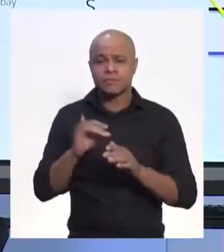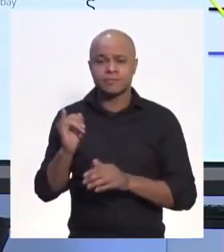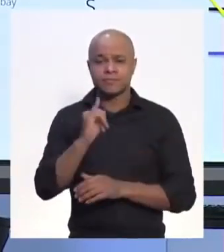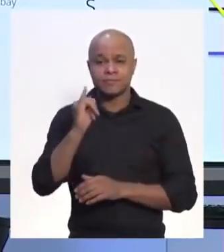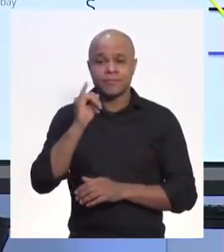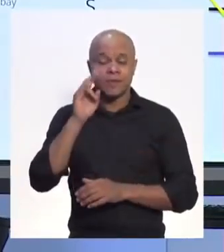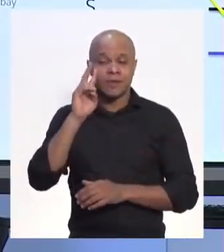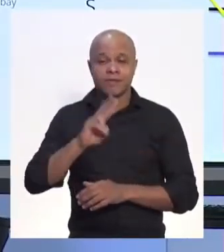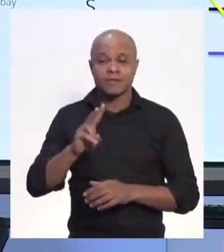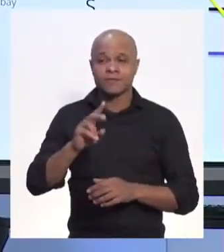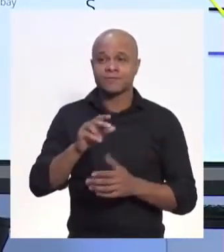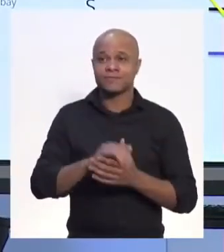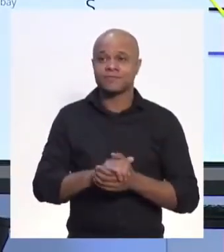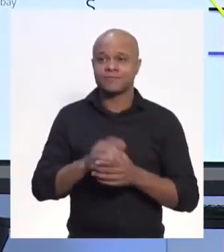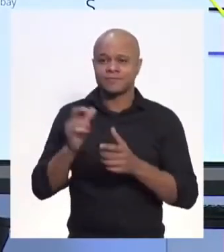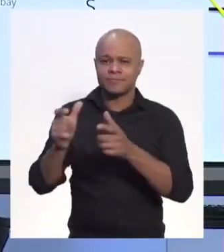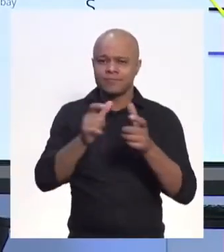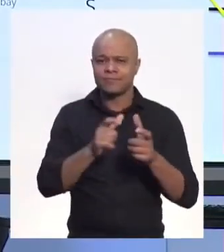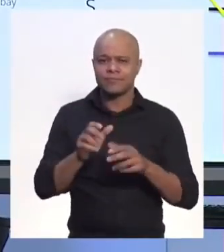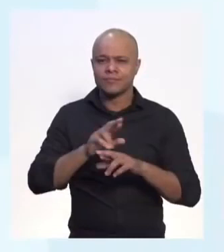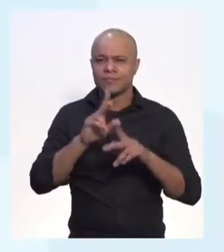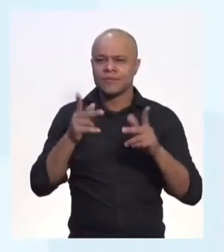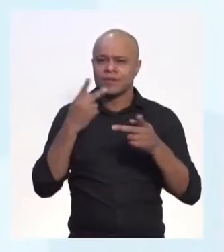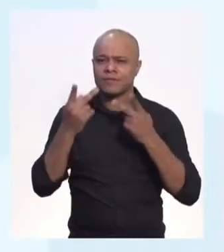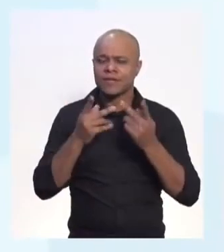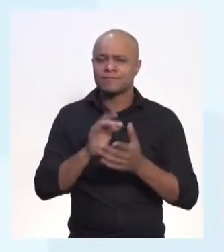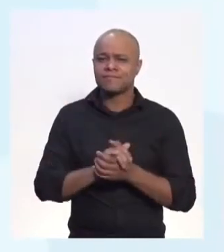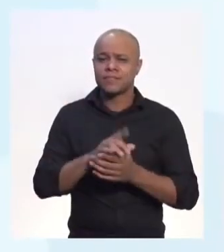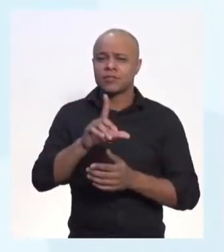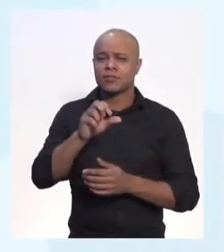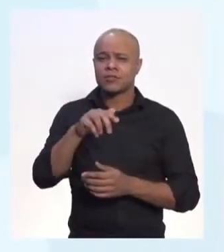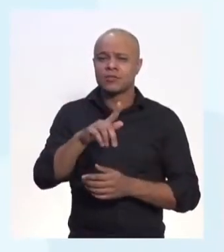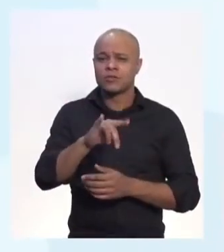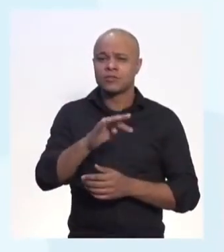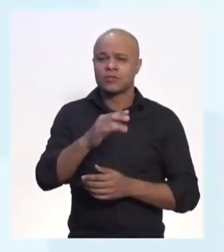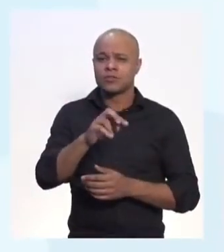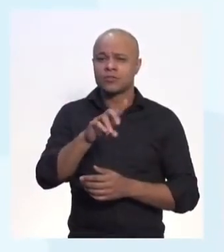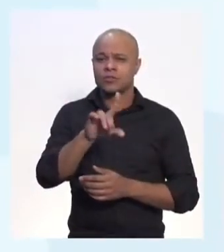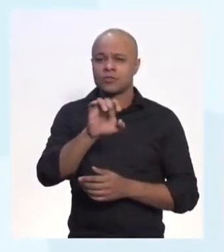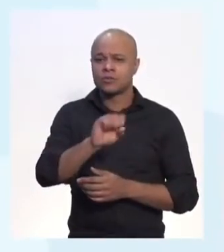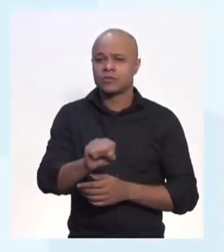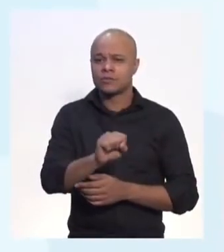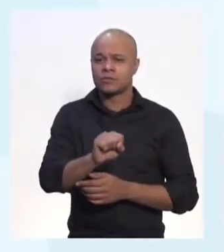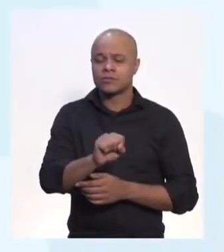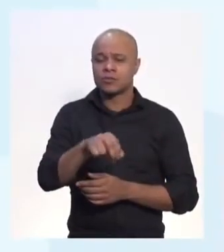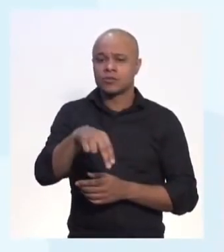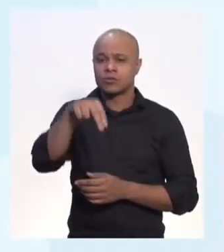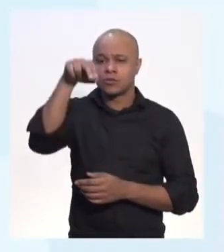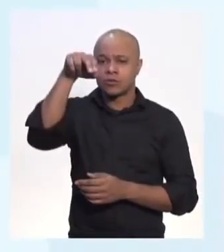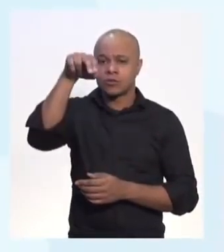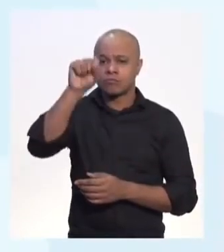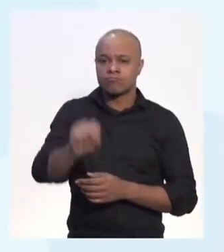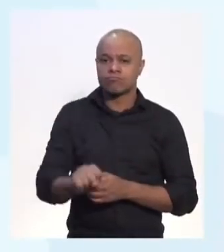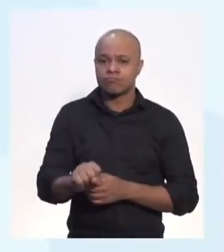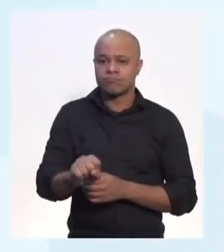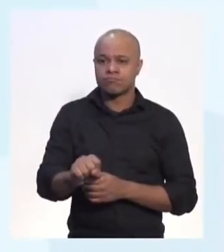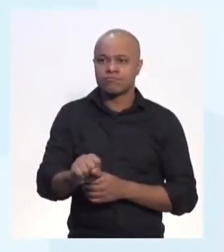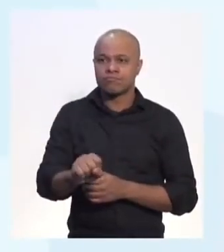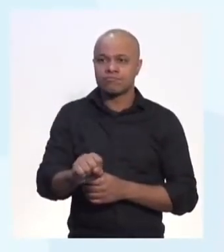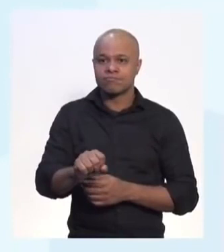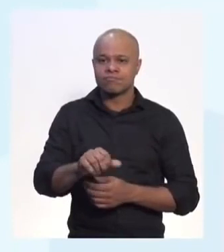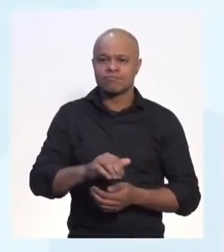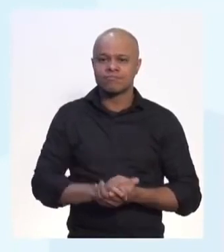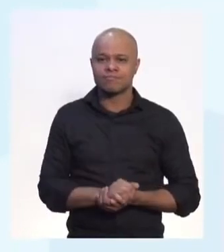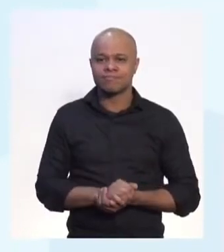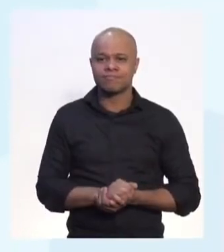perder essa oportunidade. Exato. Vamos comentar, Lê? Tá? Longitudinais, sentido norte-sul. Olha lá o que vai aparecer. Olha lá. Lê?